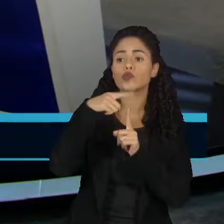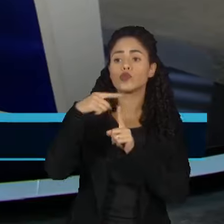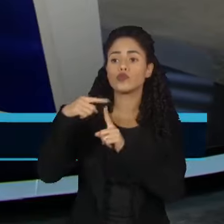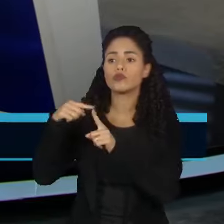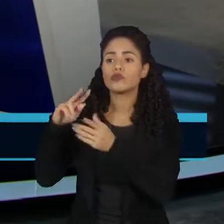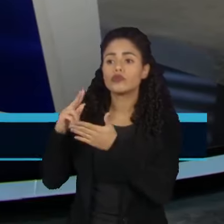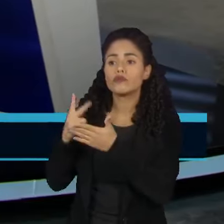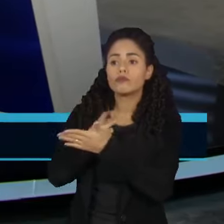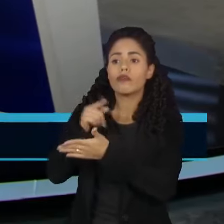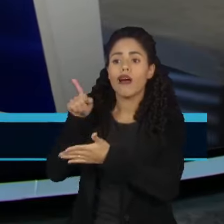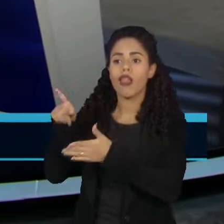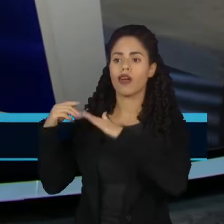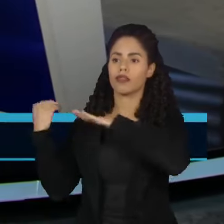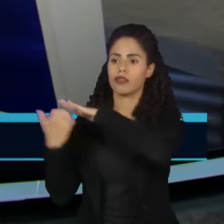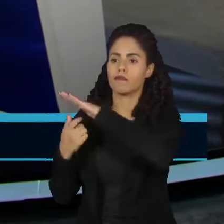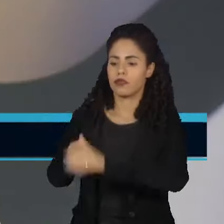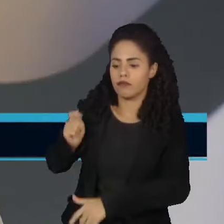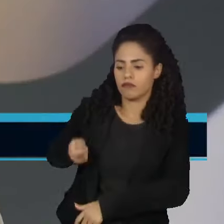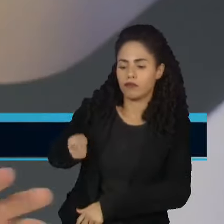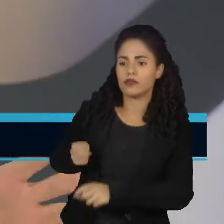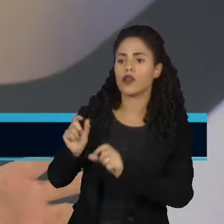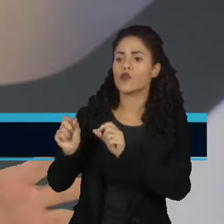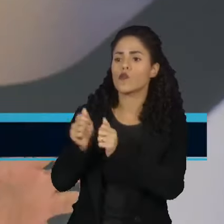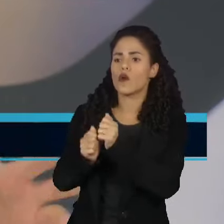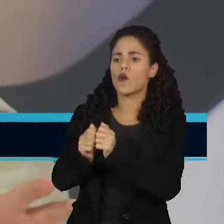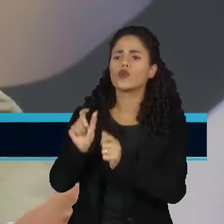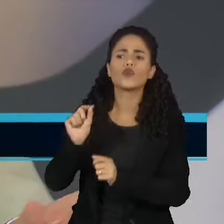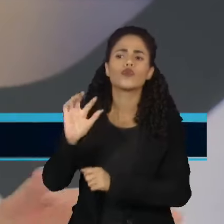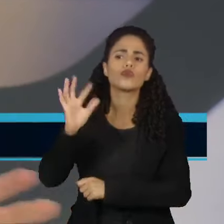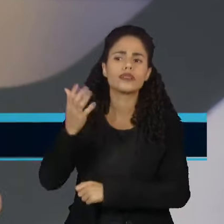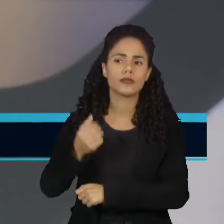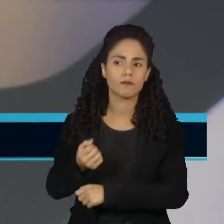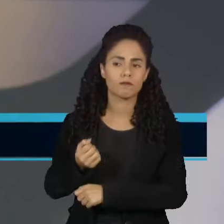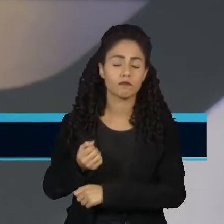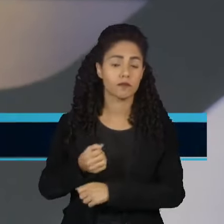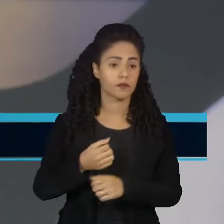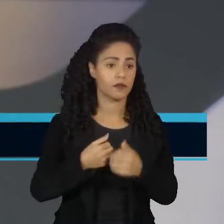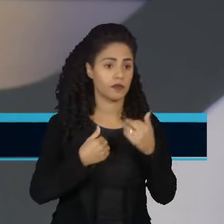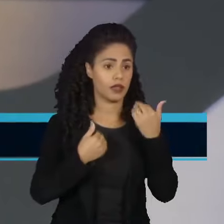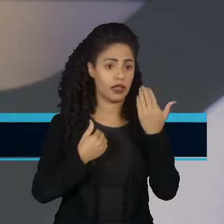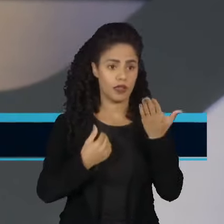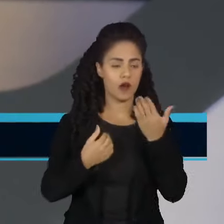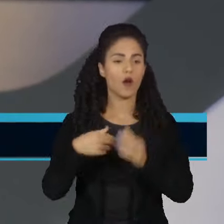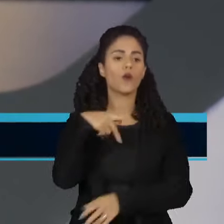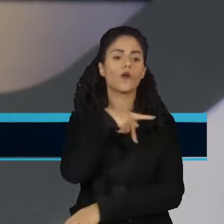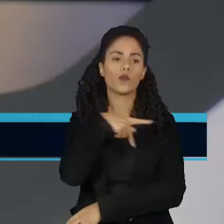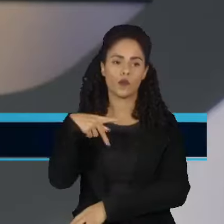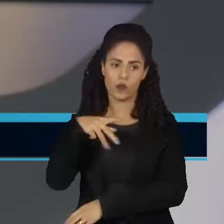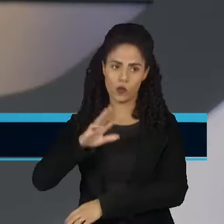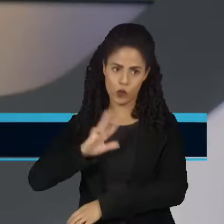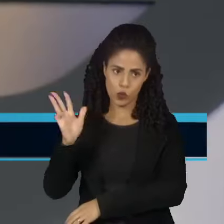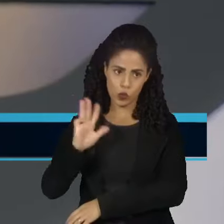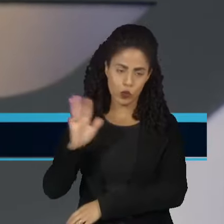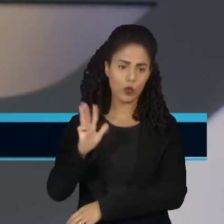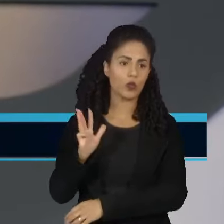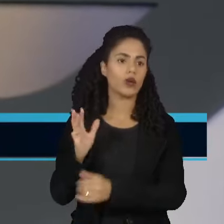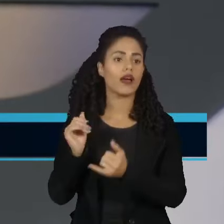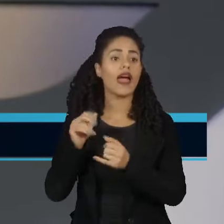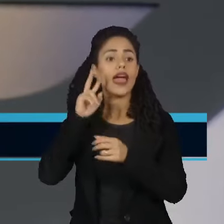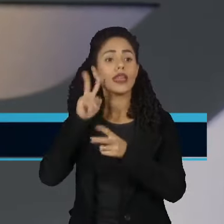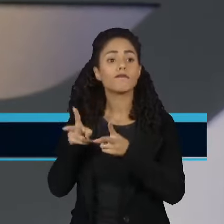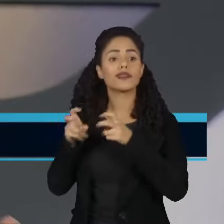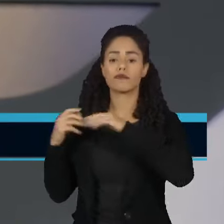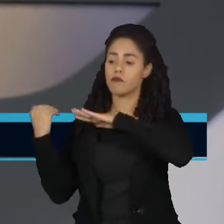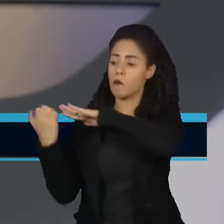ocorrido no leilão do arroz? Bom, primeiro, eu acho que o presidente Lula falou que houve uma falcatrua de uma